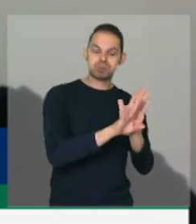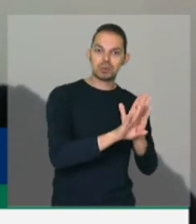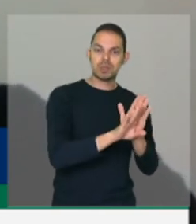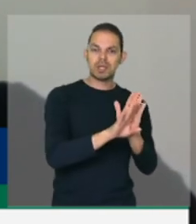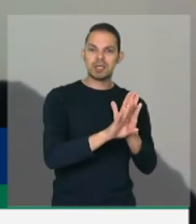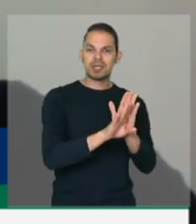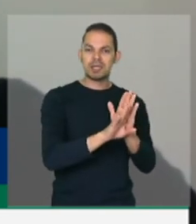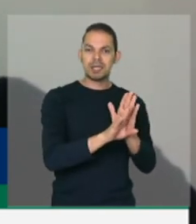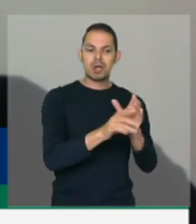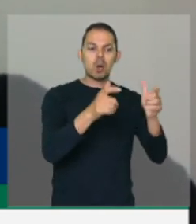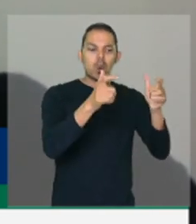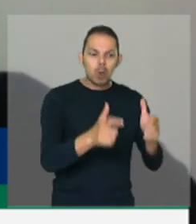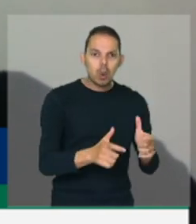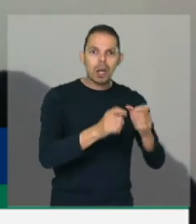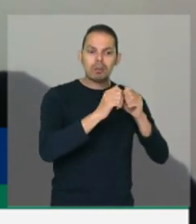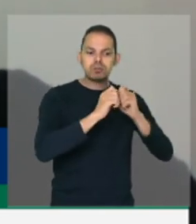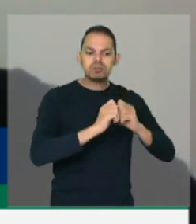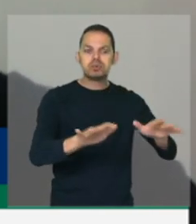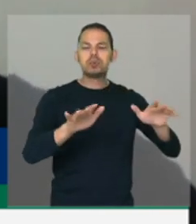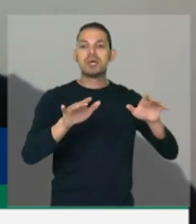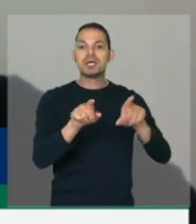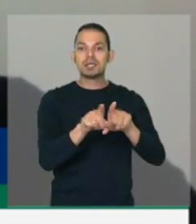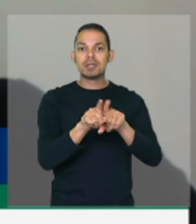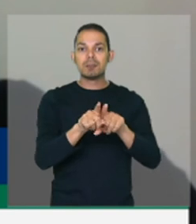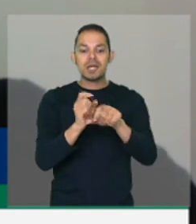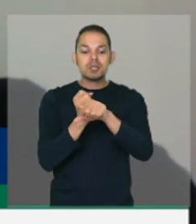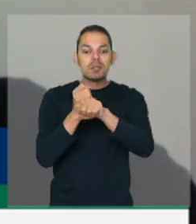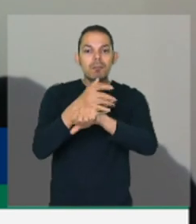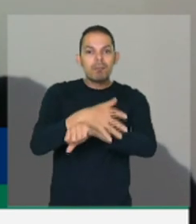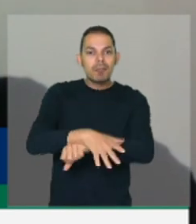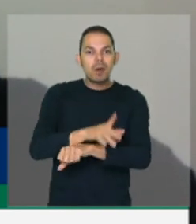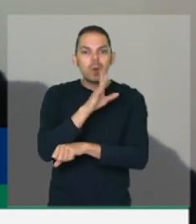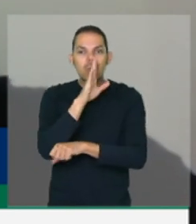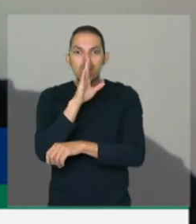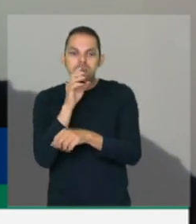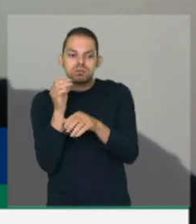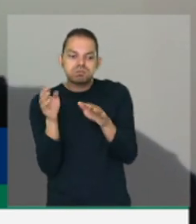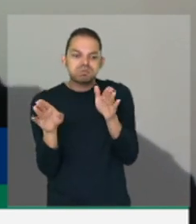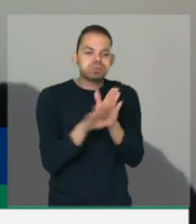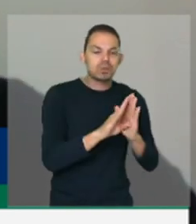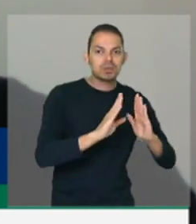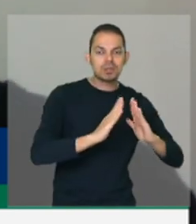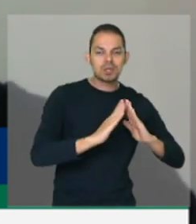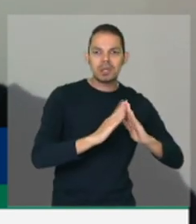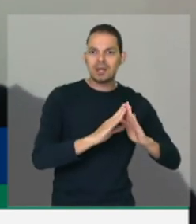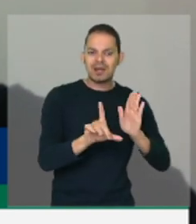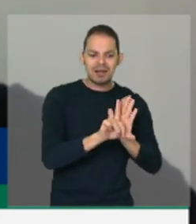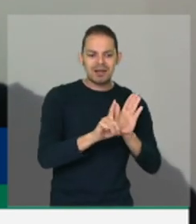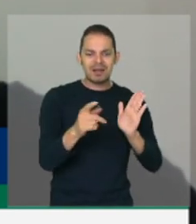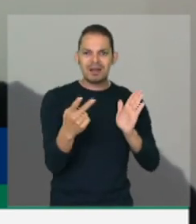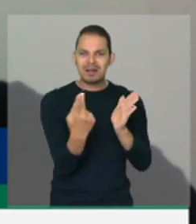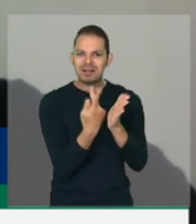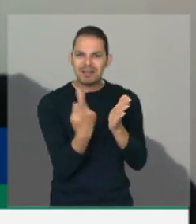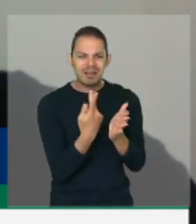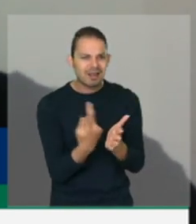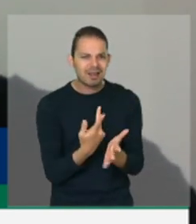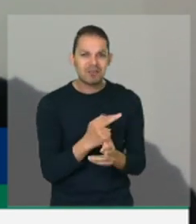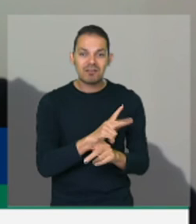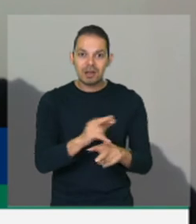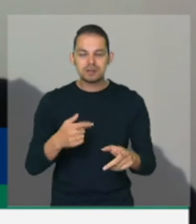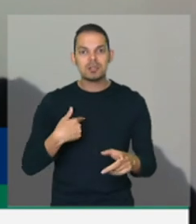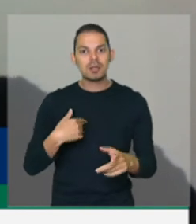meu endereço, foram na calada da noite. Exatas ilegalidades. Eu